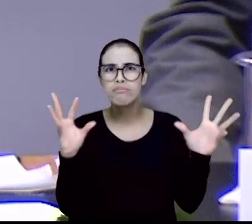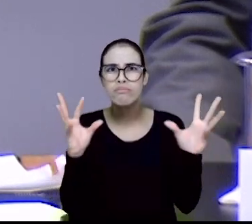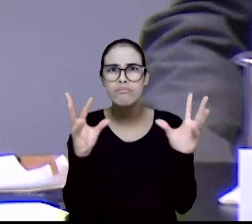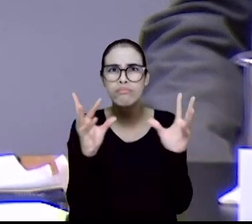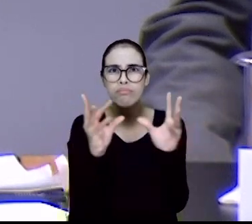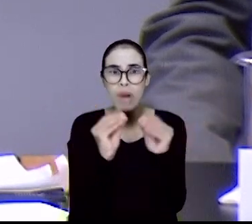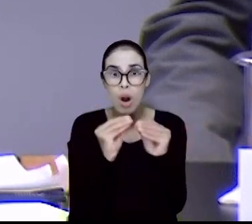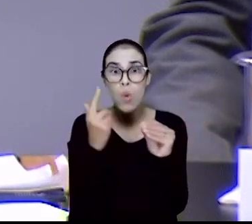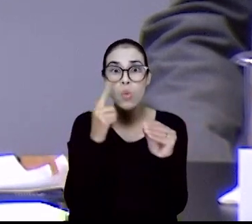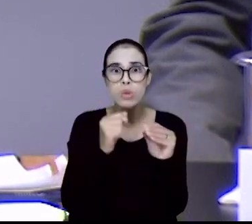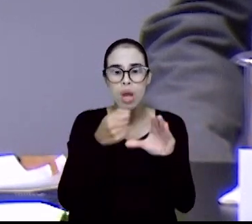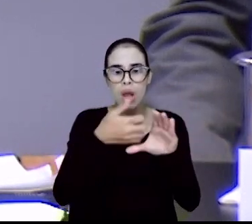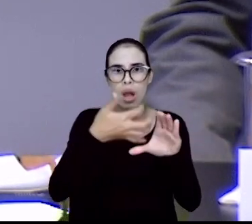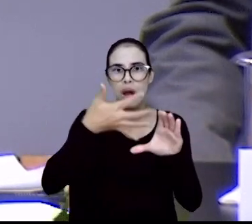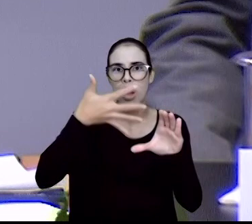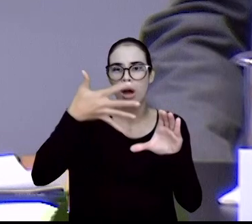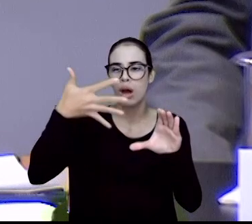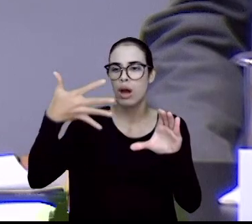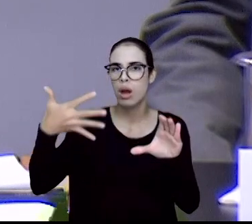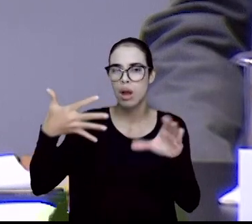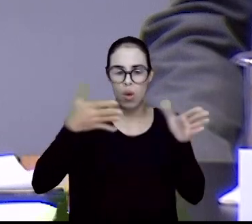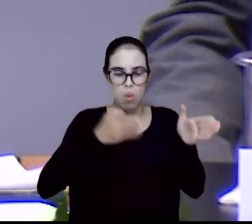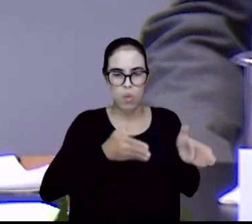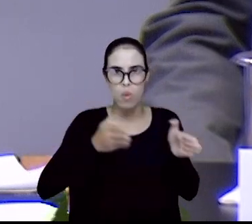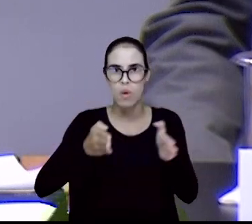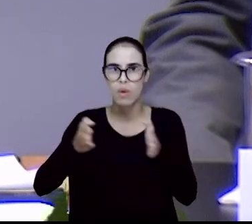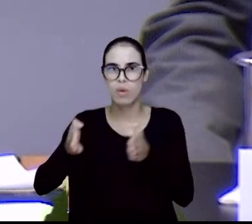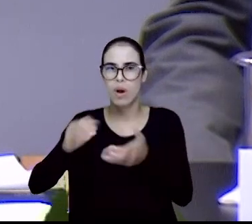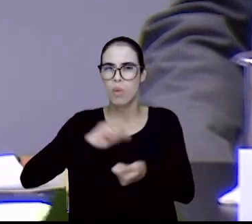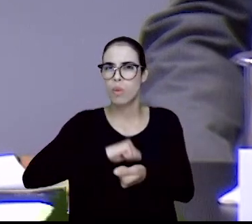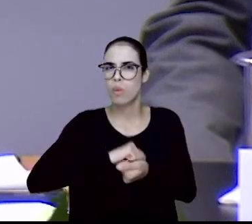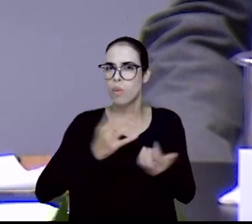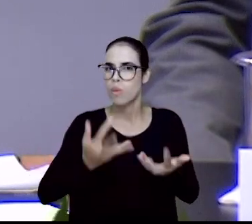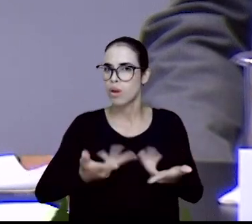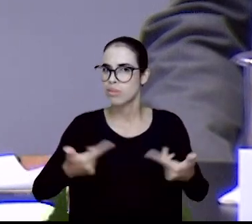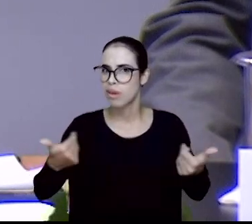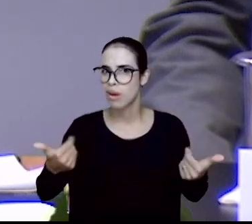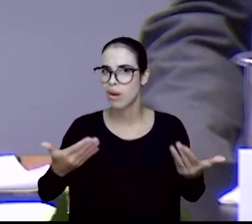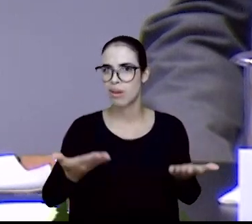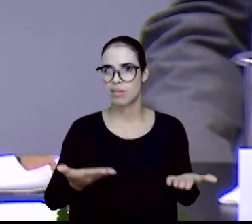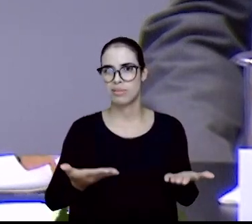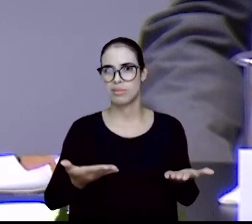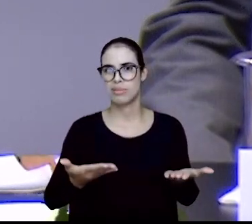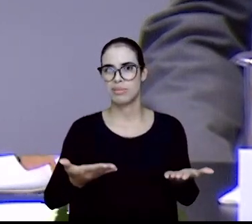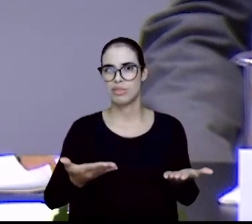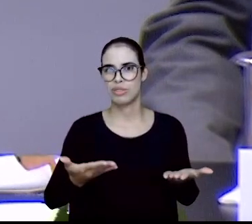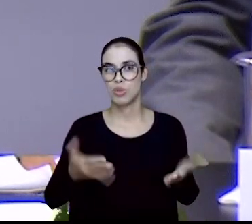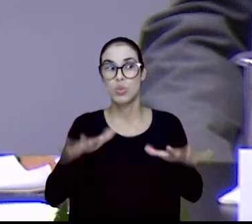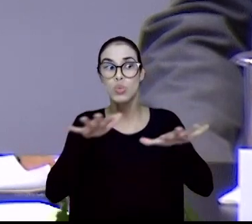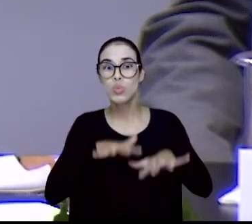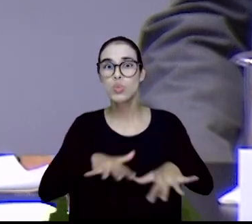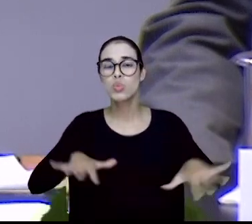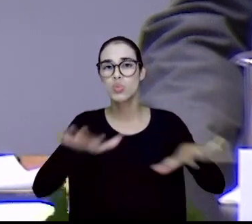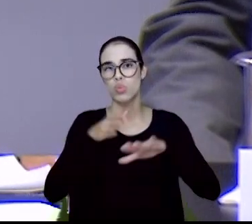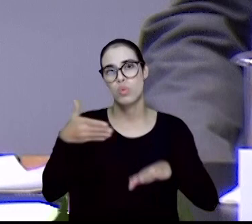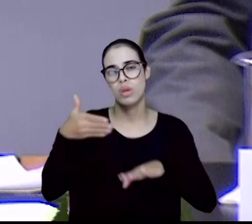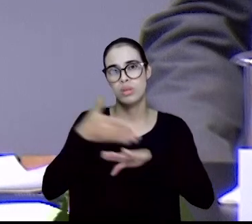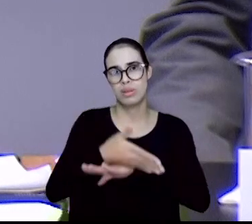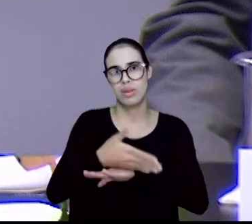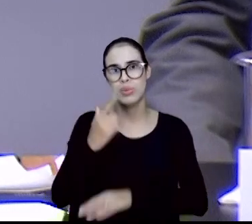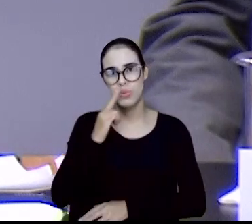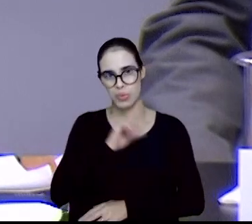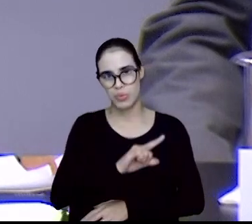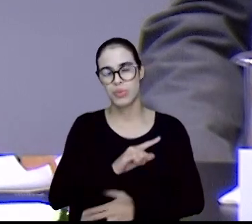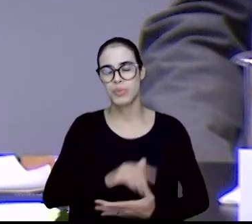a jurisprudência com qualidade, de uma maneira inteligível. Esse foi o primeiro passo.